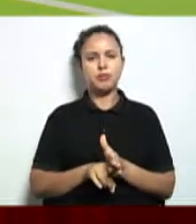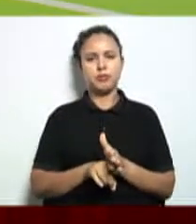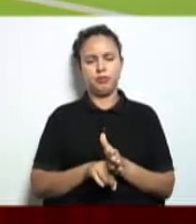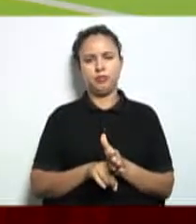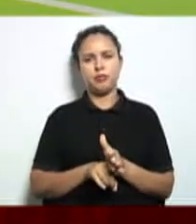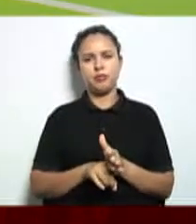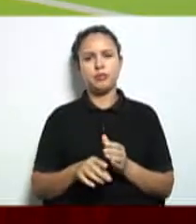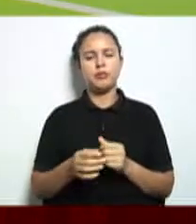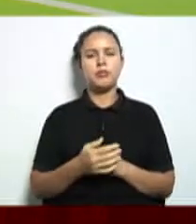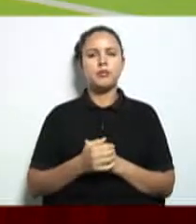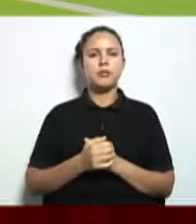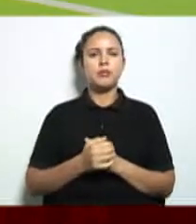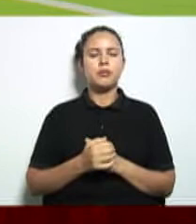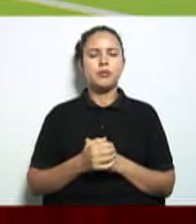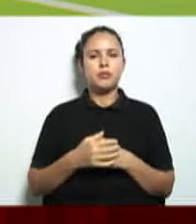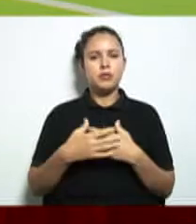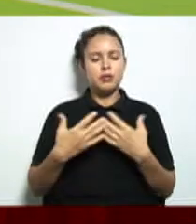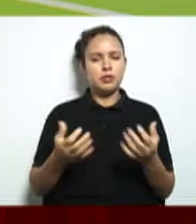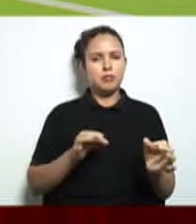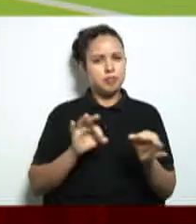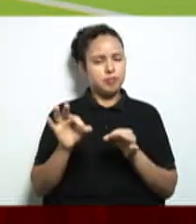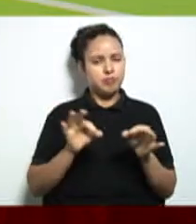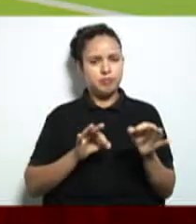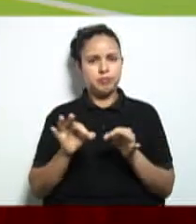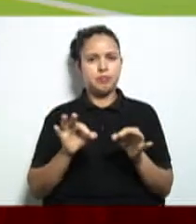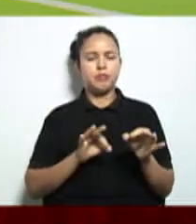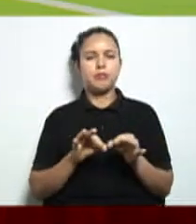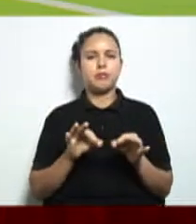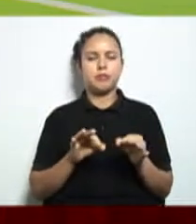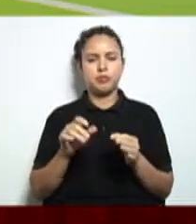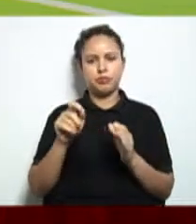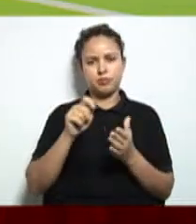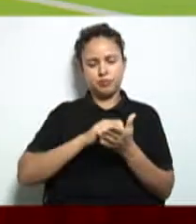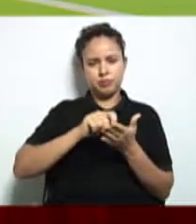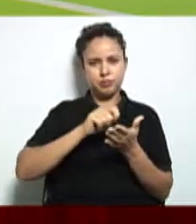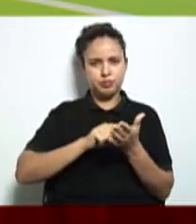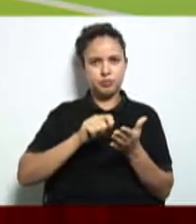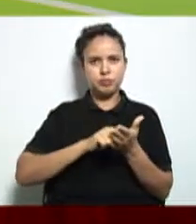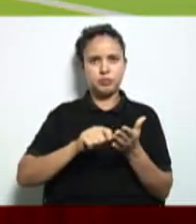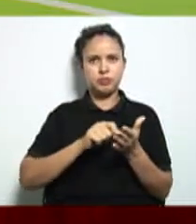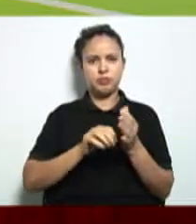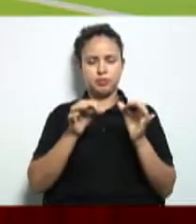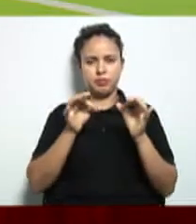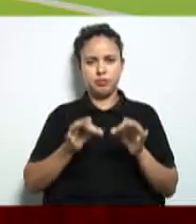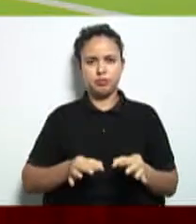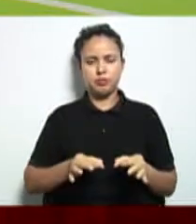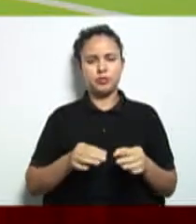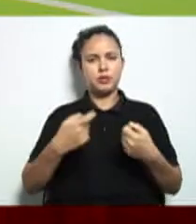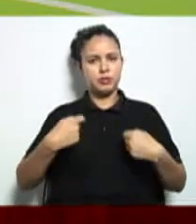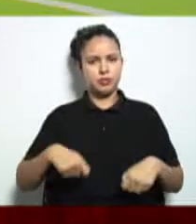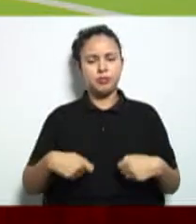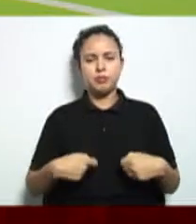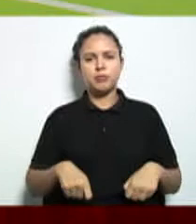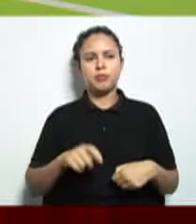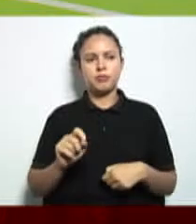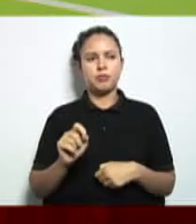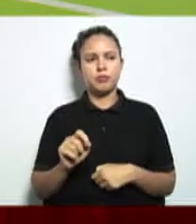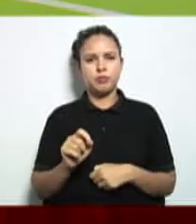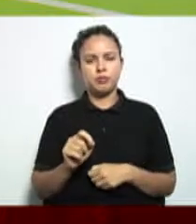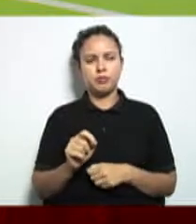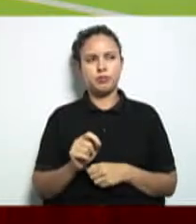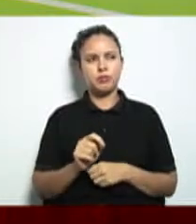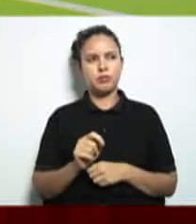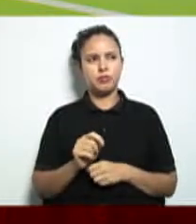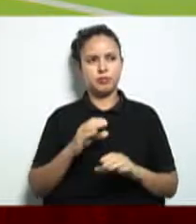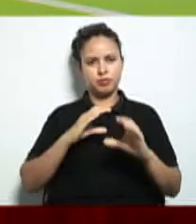daquela forma. E para aquilo ele precisa organizar, precisa escrever de forma adequada, precisa... É